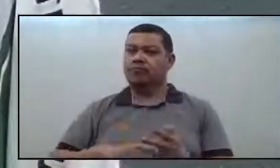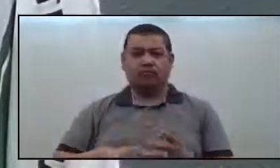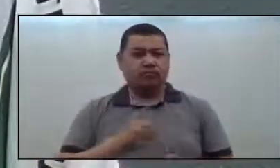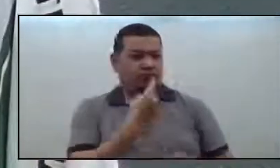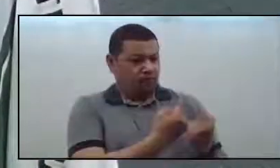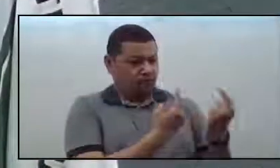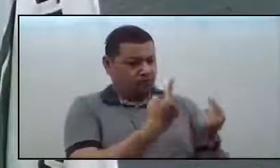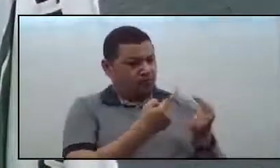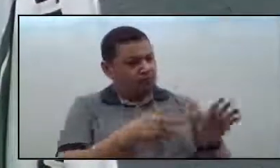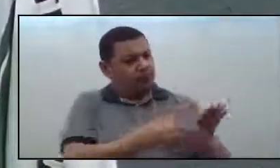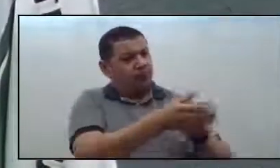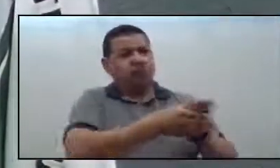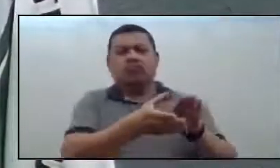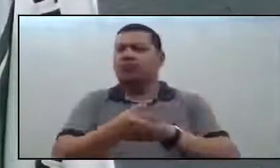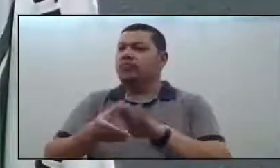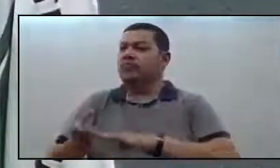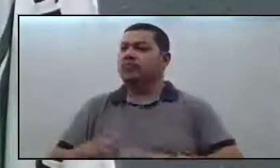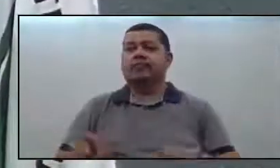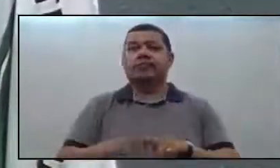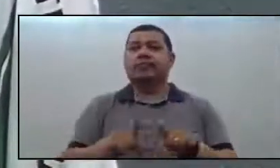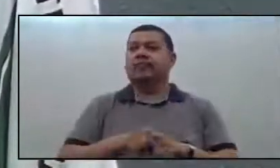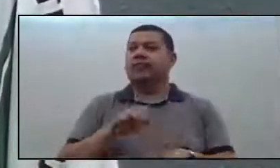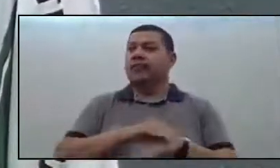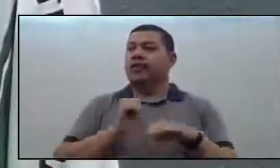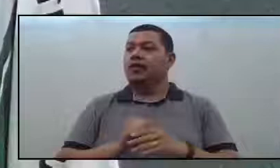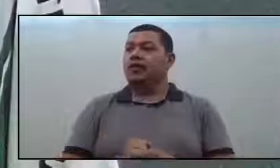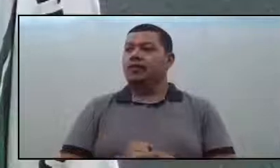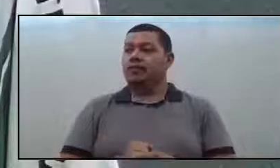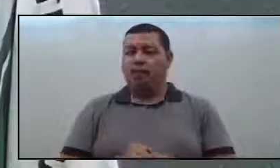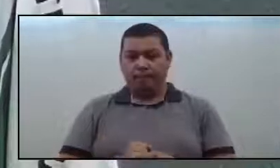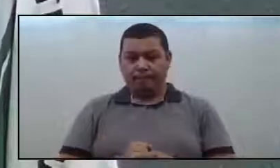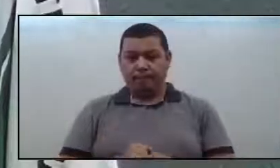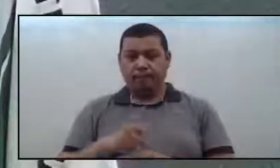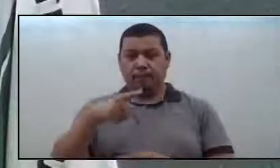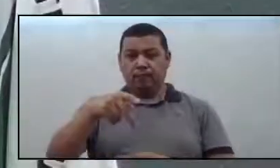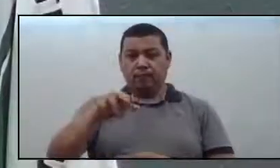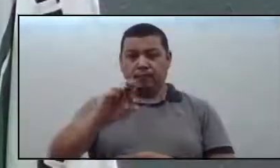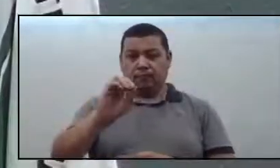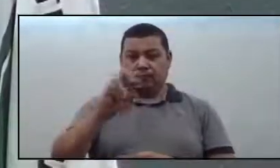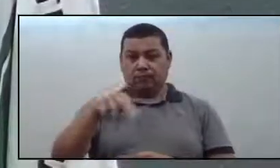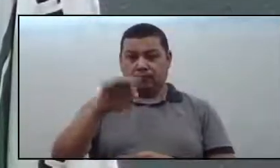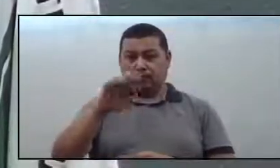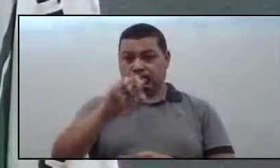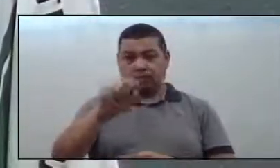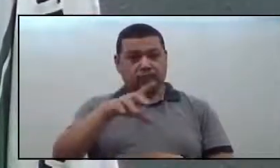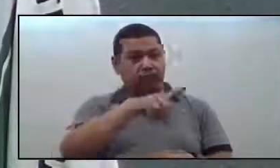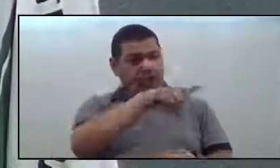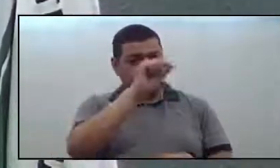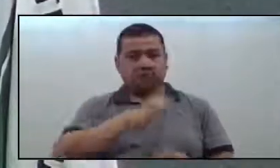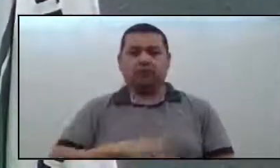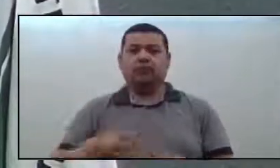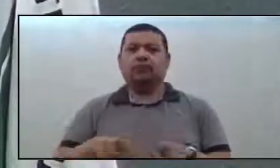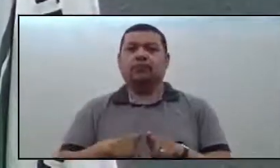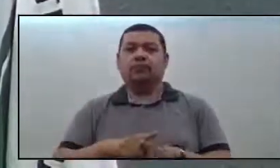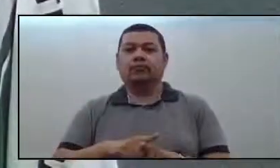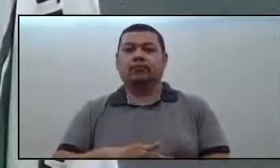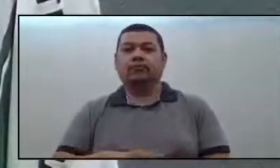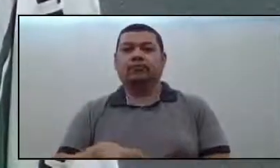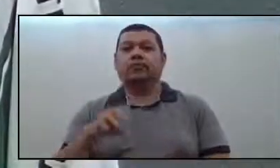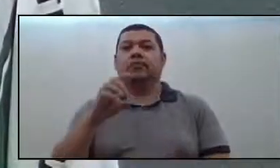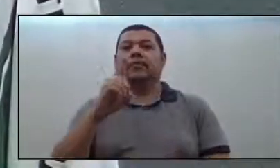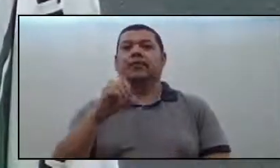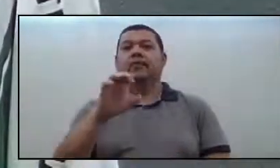um, também chamar o promotor citado na denúncia, chamar também o delegado da Polícia